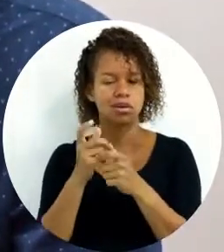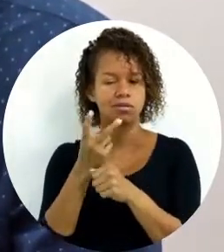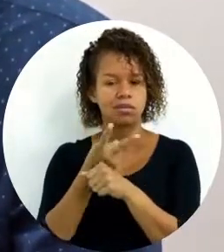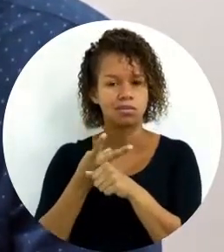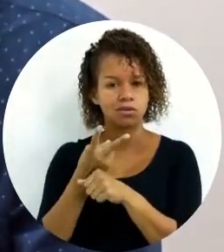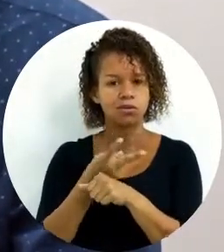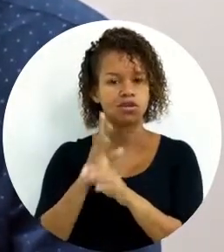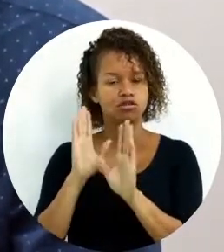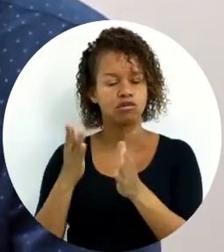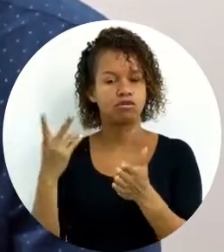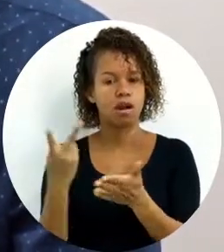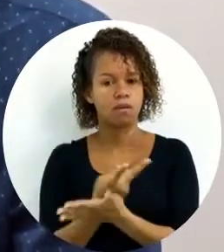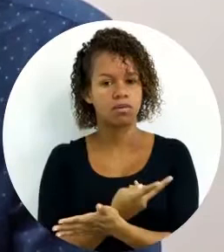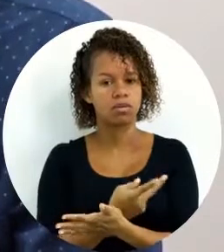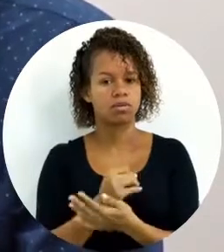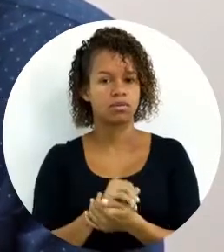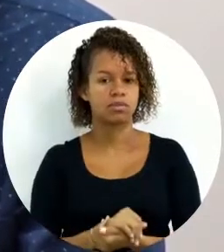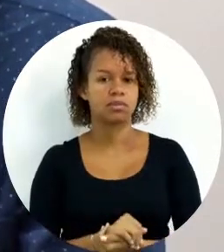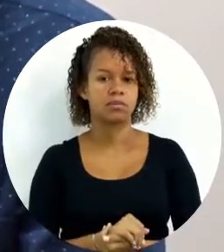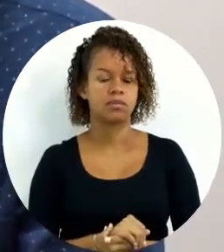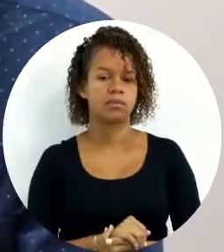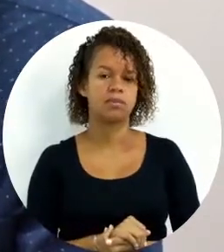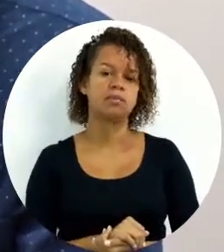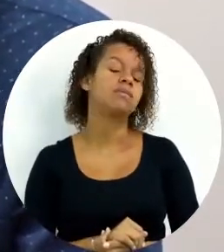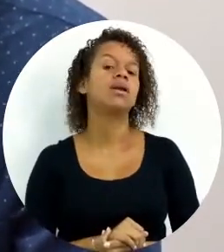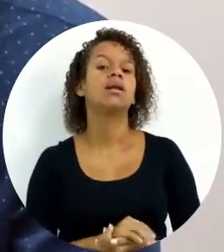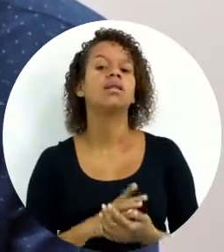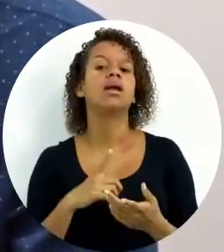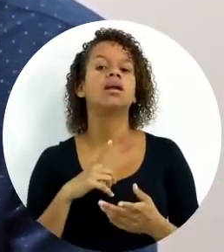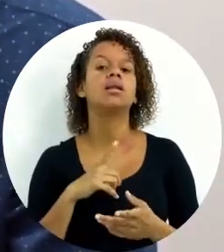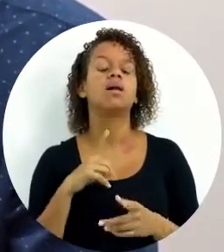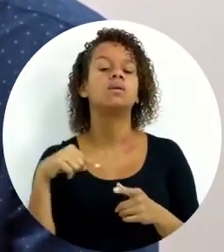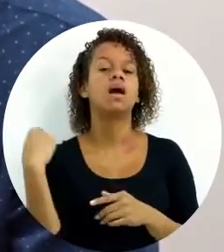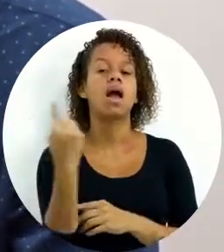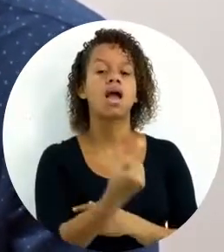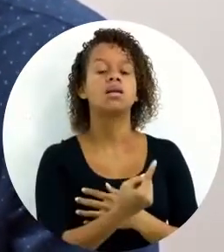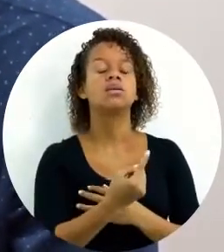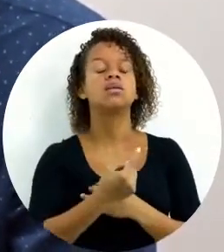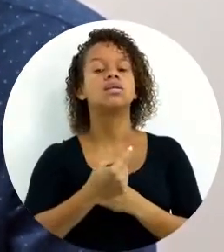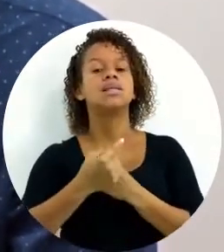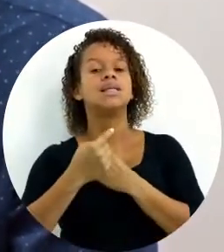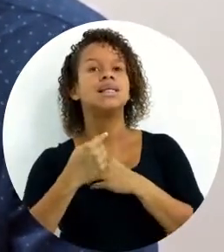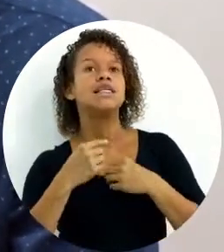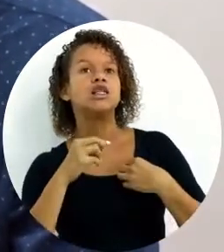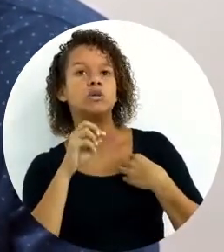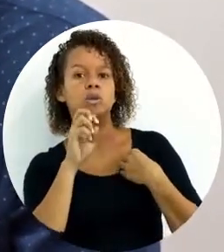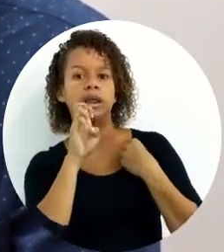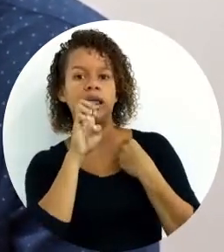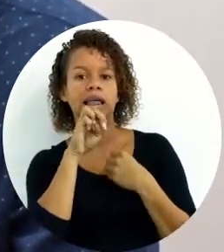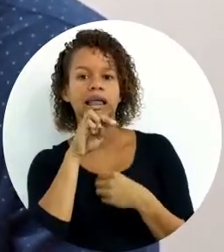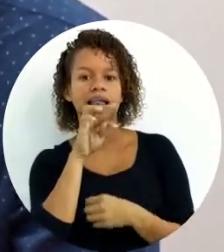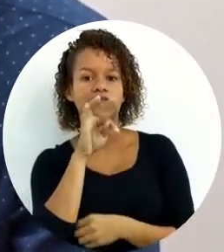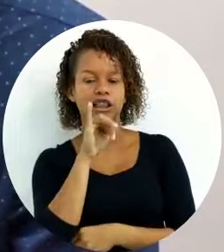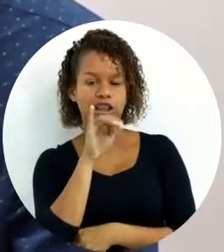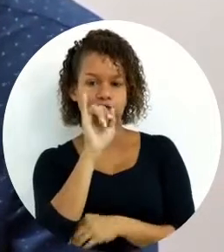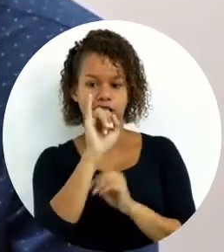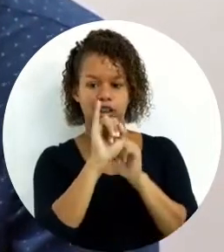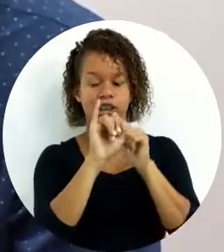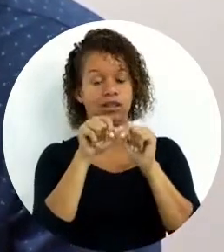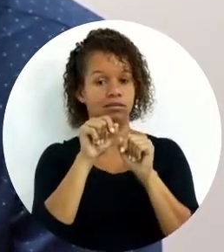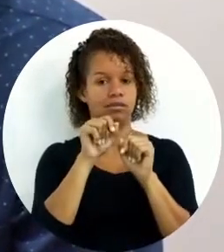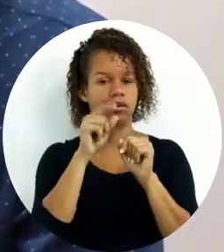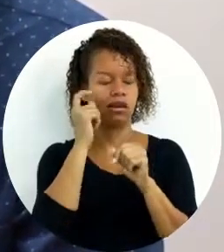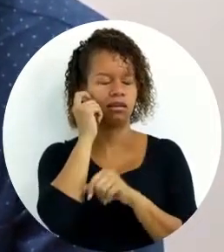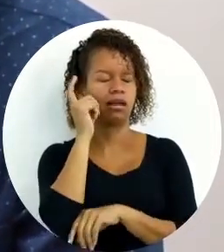foi realizada. Destaco que esses operadores lógicos, por exemplo, o AND, ele vai justamente ter aquela ideia